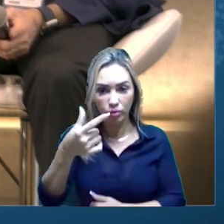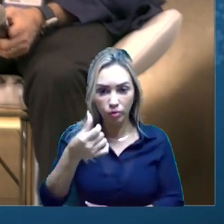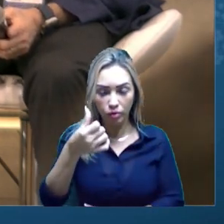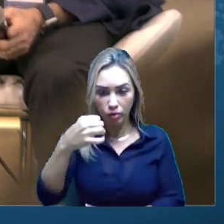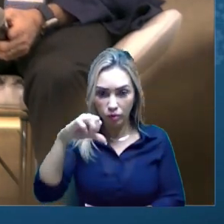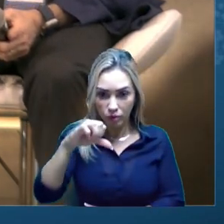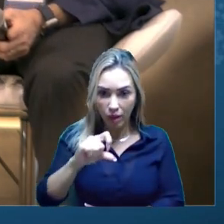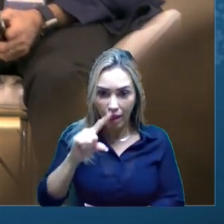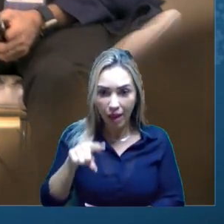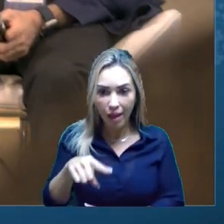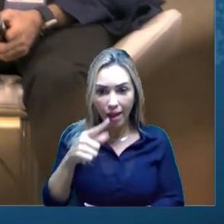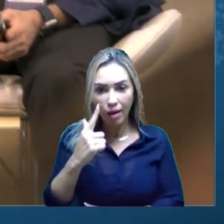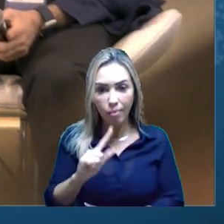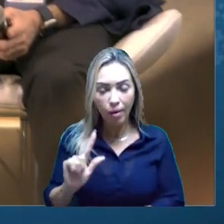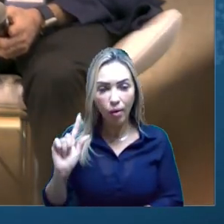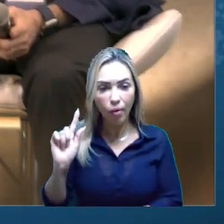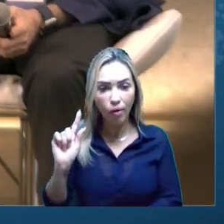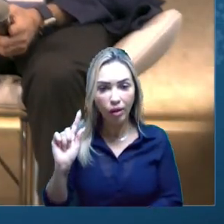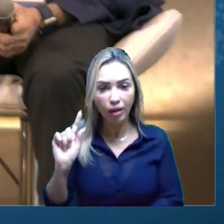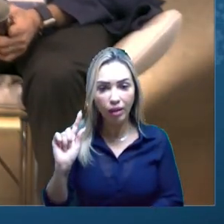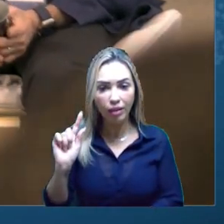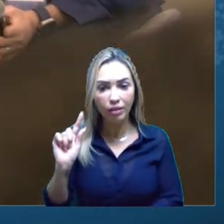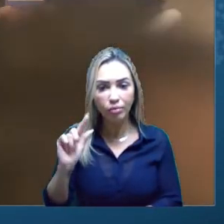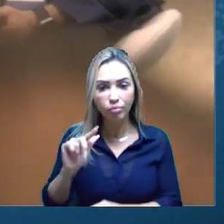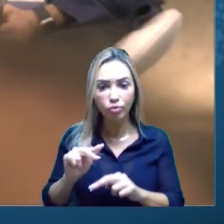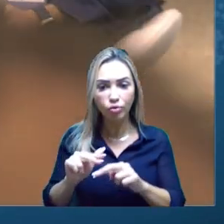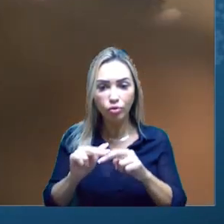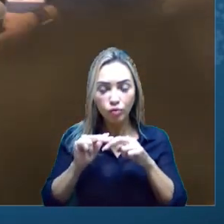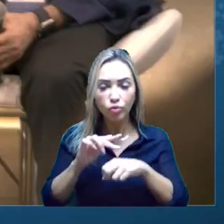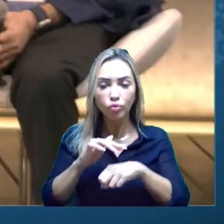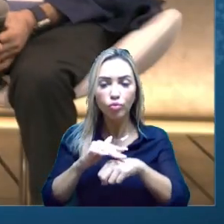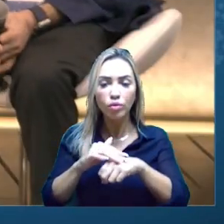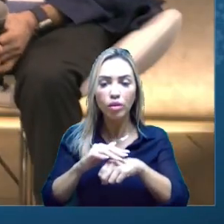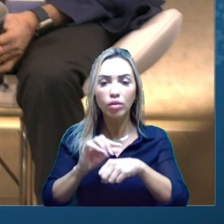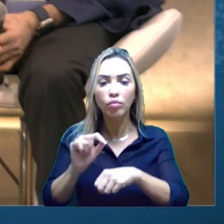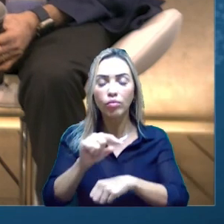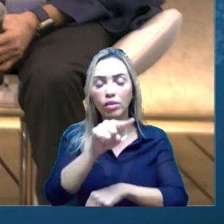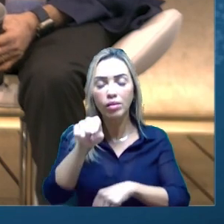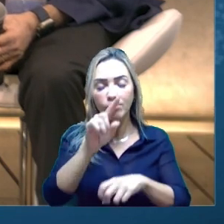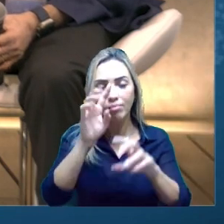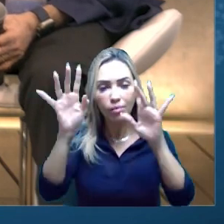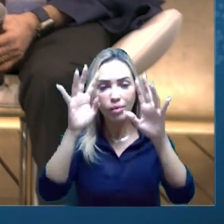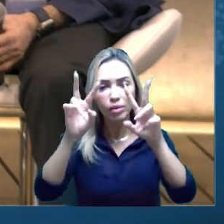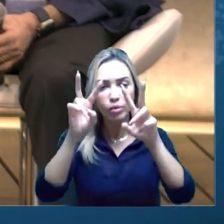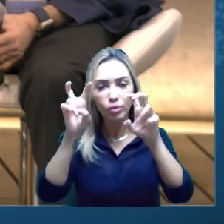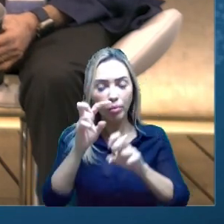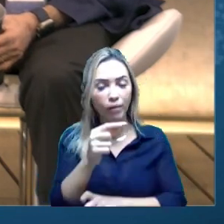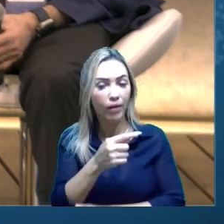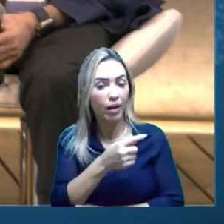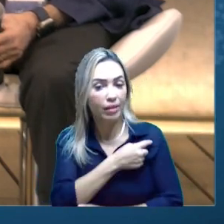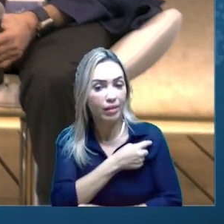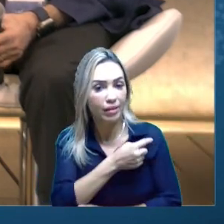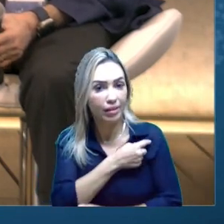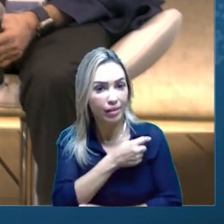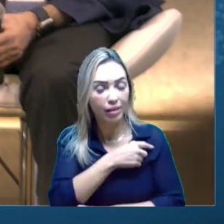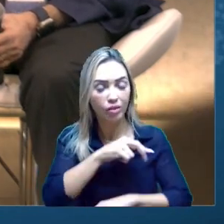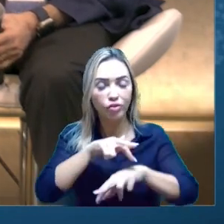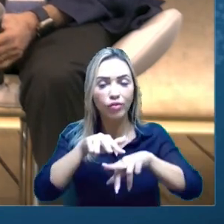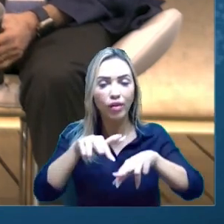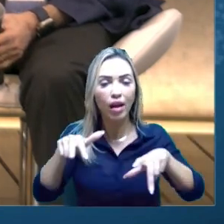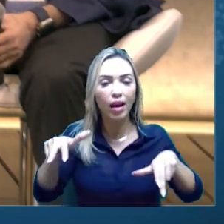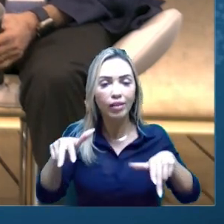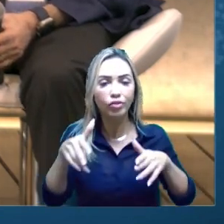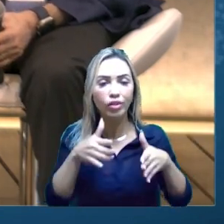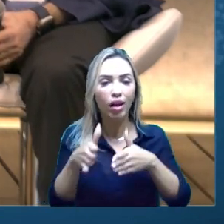uma outra causa de doença, o que você pensa com relação à vacina em diferentes rotas